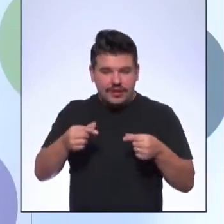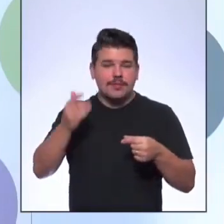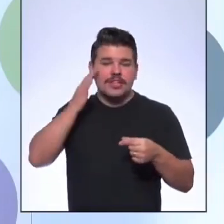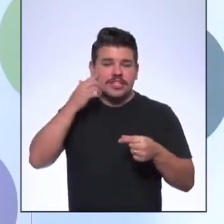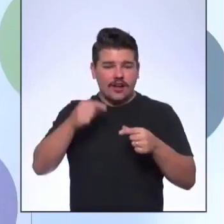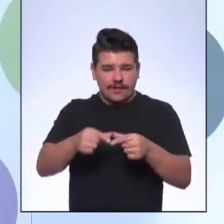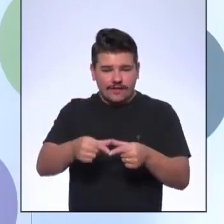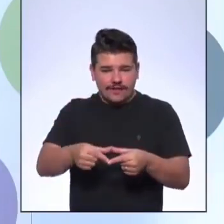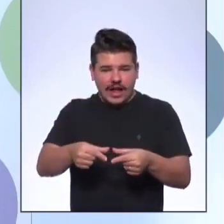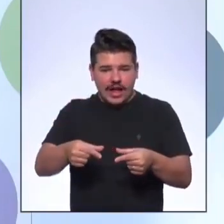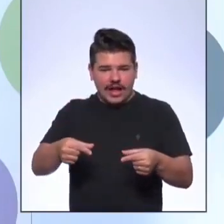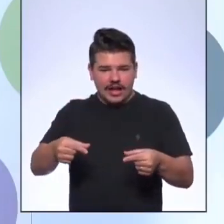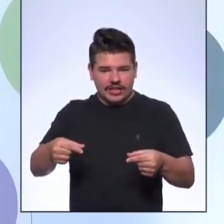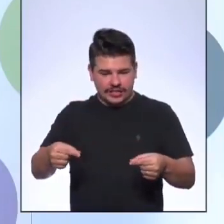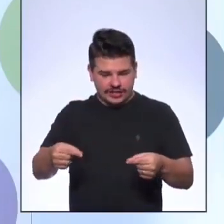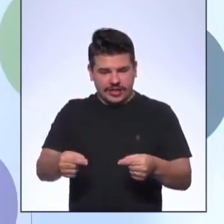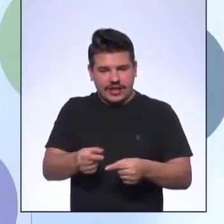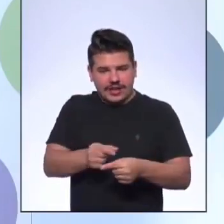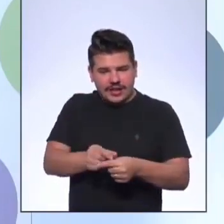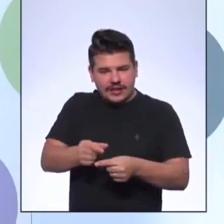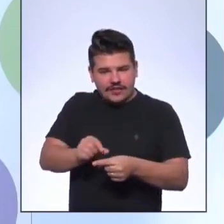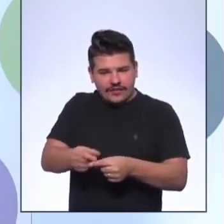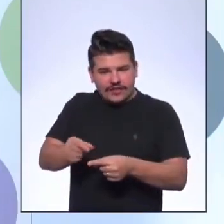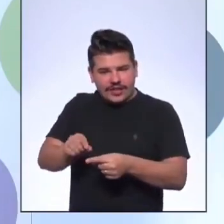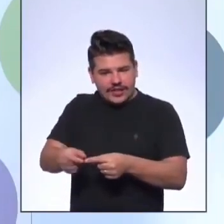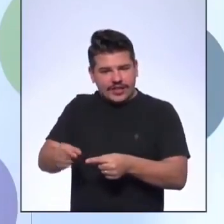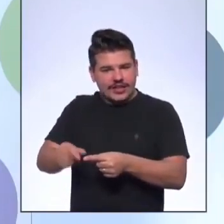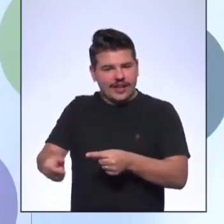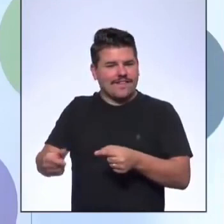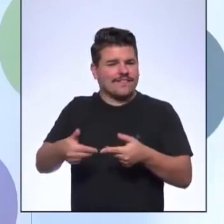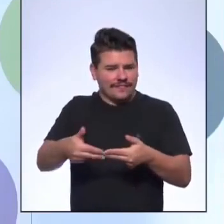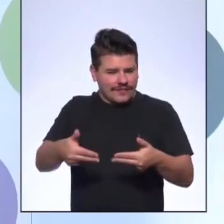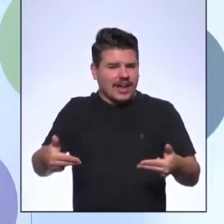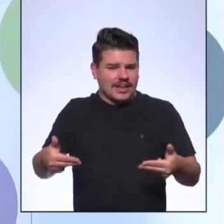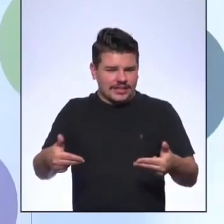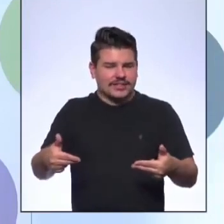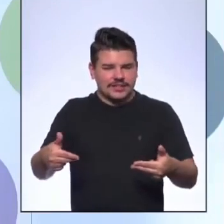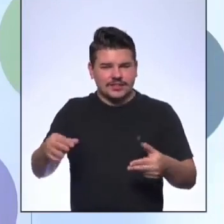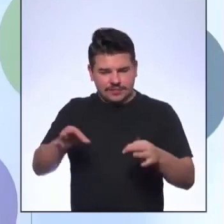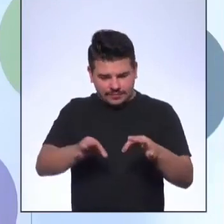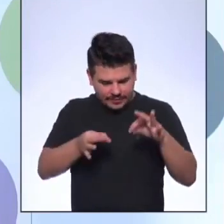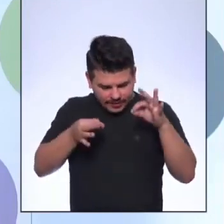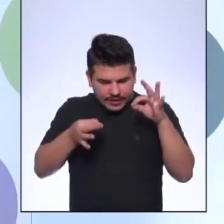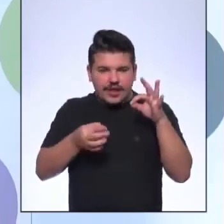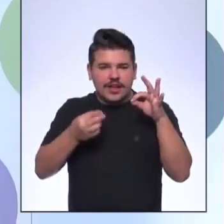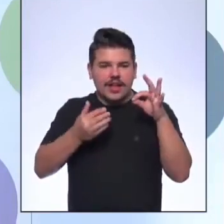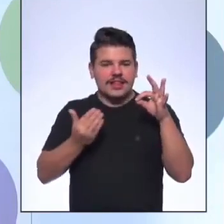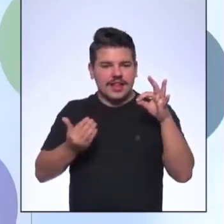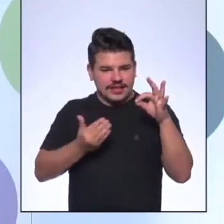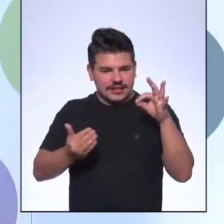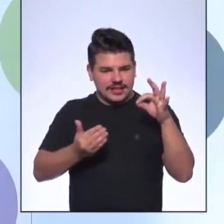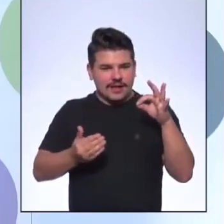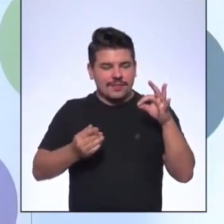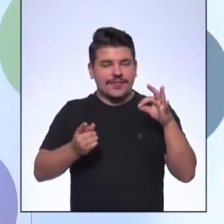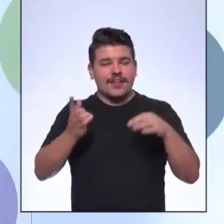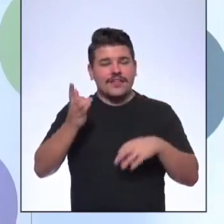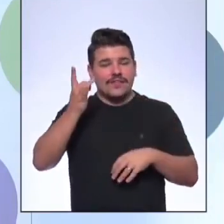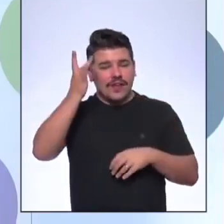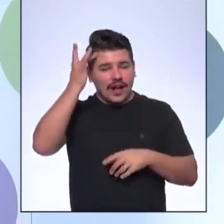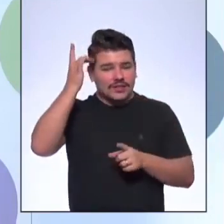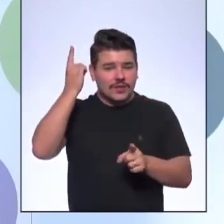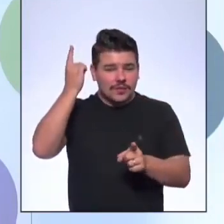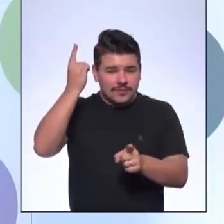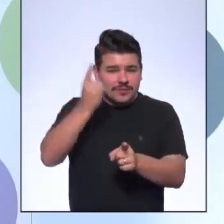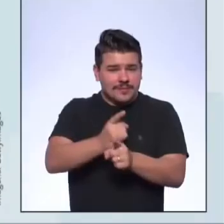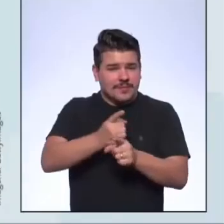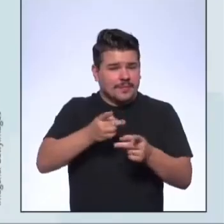tem várias ervilhas, né, e são várias vagens que a gente tem numa planta. A fácil identificação